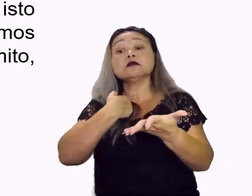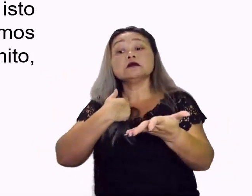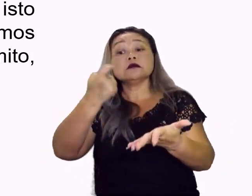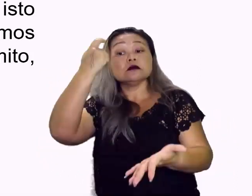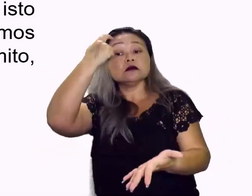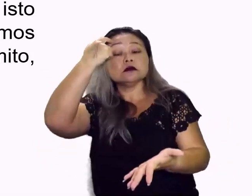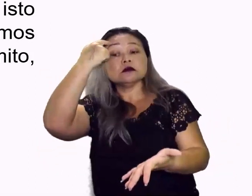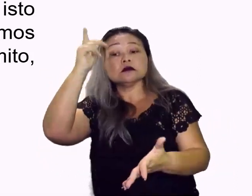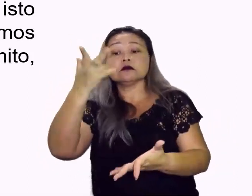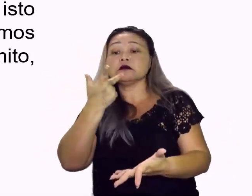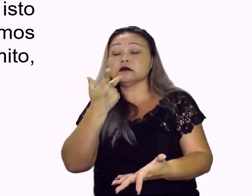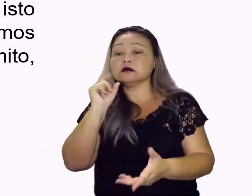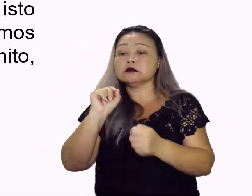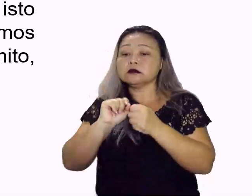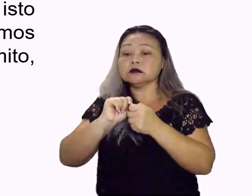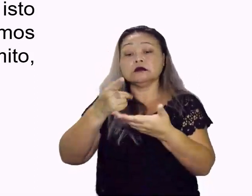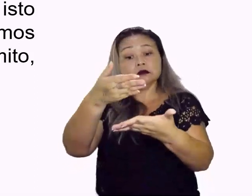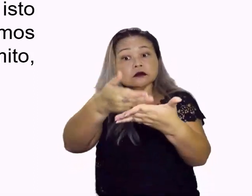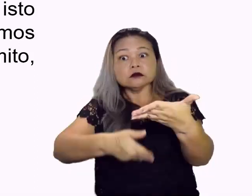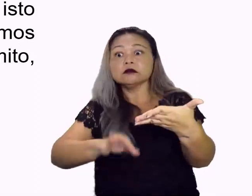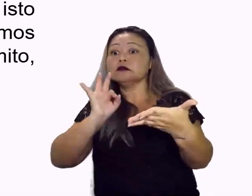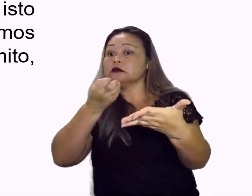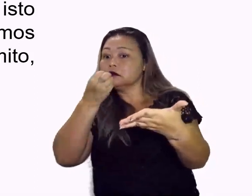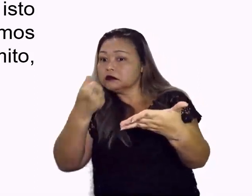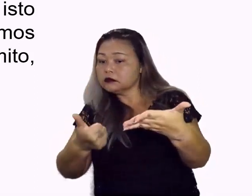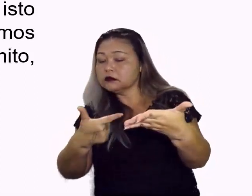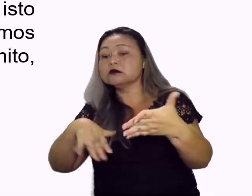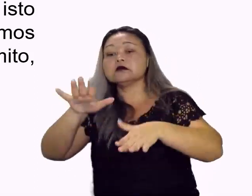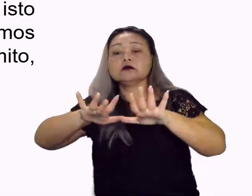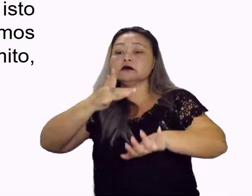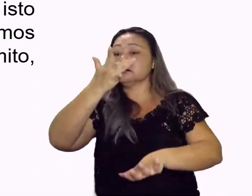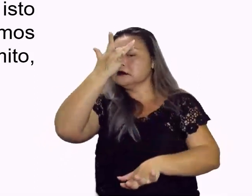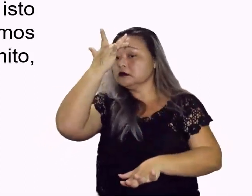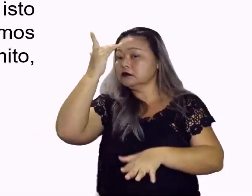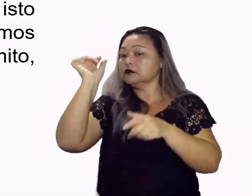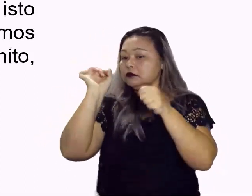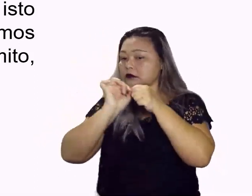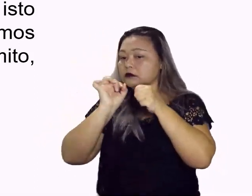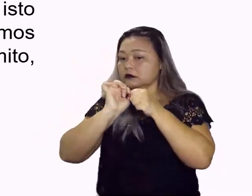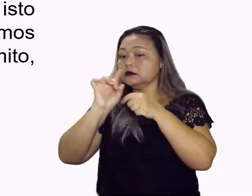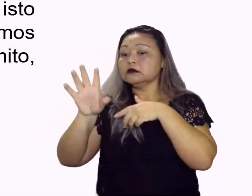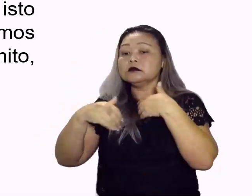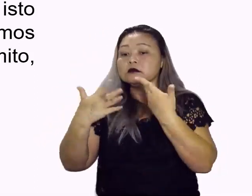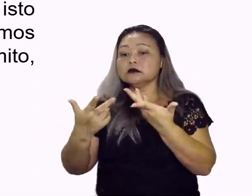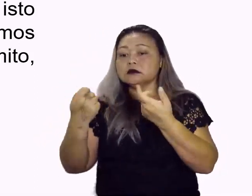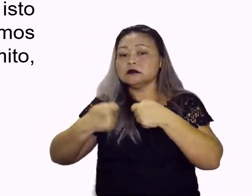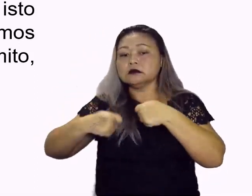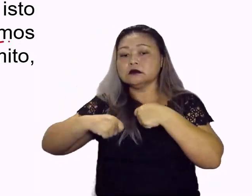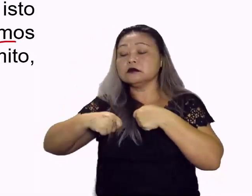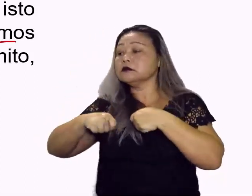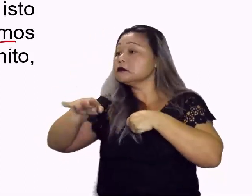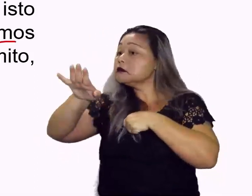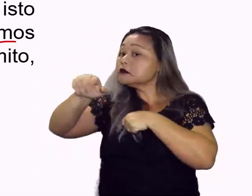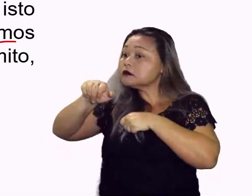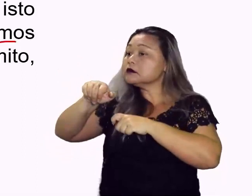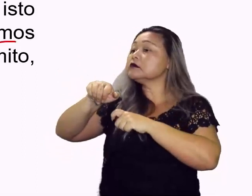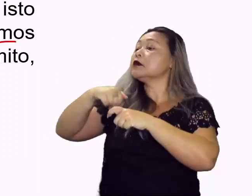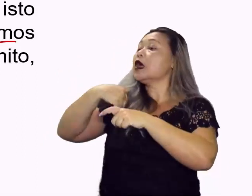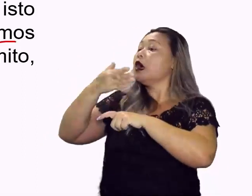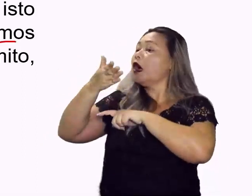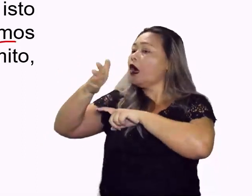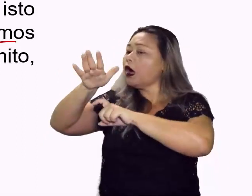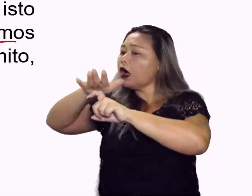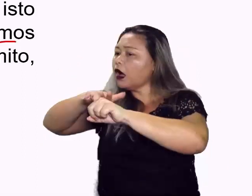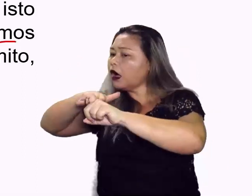ideia. Eu vou dizer que eu tirei uma nota boa. Muita gente faz isso. É por isso que recorremos ao mito e tendemos